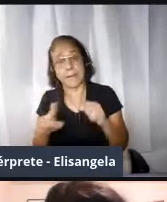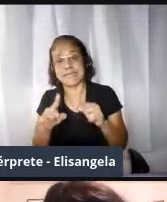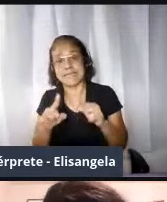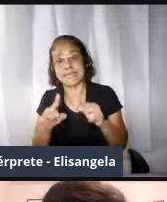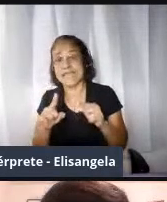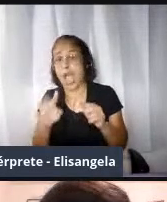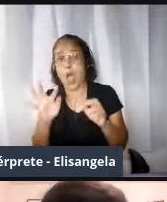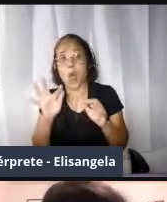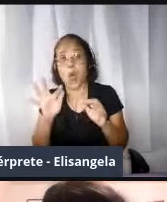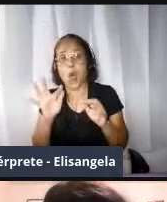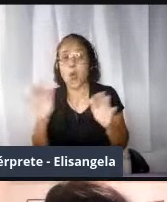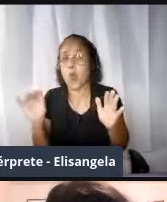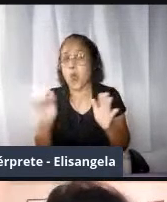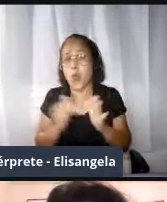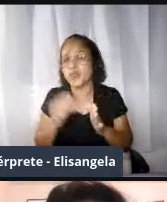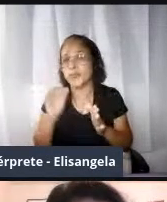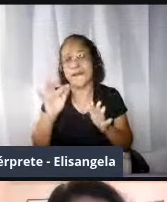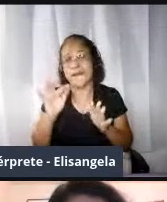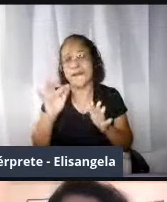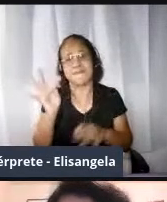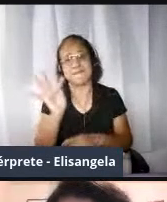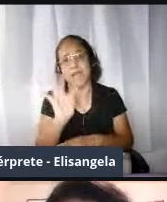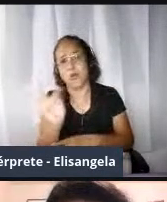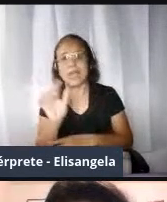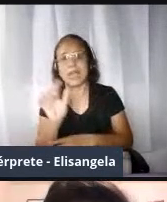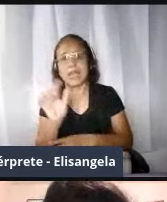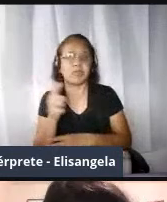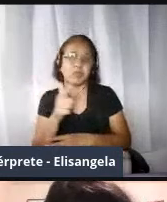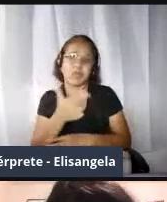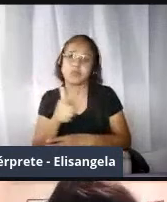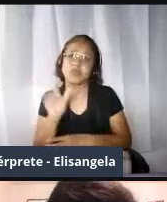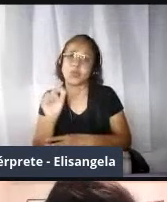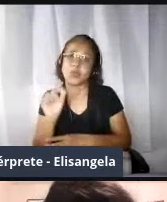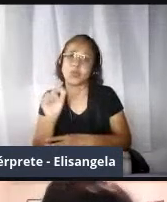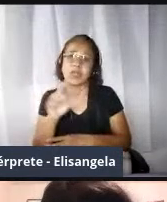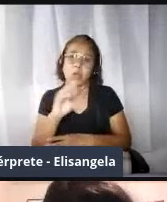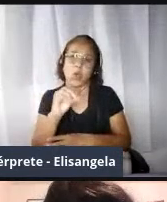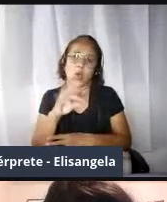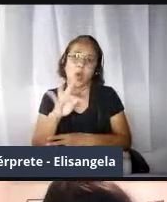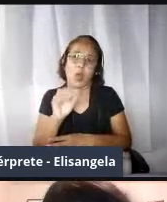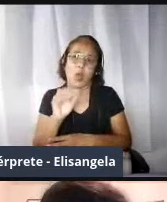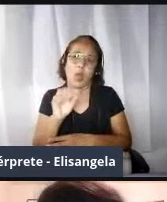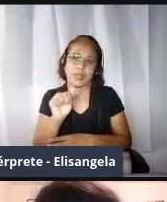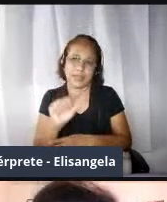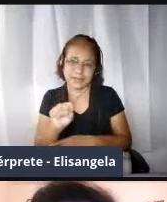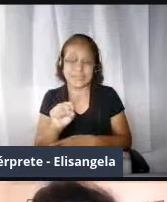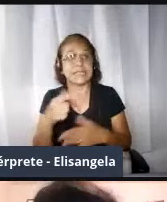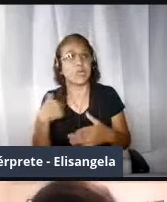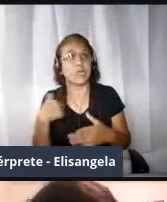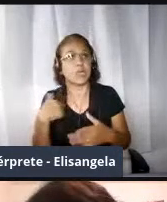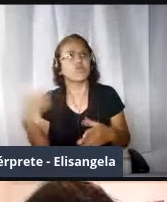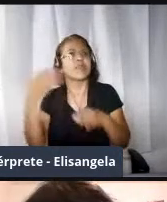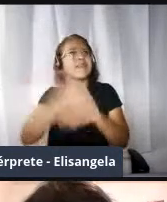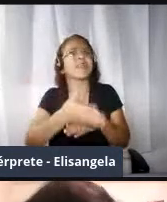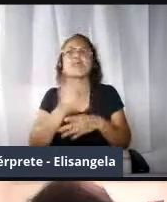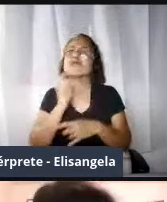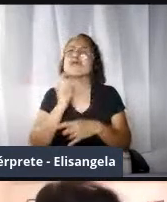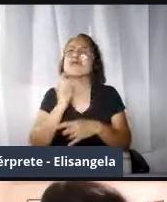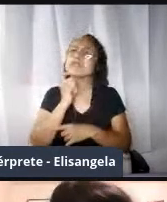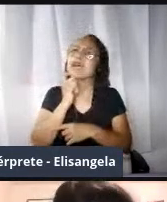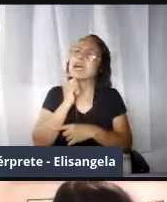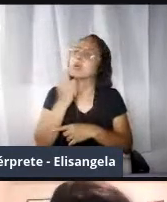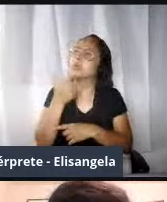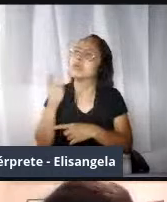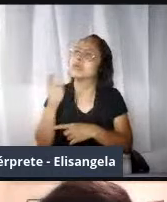as federais estavam aderindo às cotas. A UFPB, quando eu cheguei, eu tive a surpresa desagradável de descobrir que lá não tinha, né, cotas.